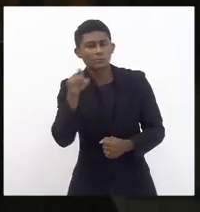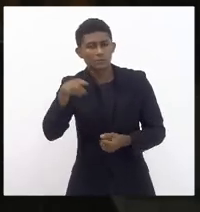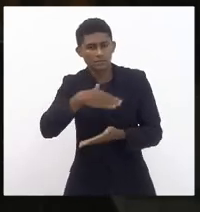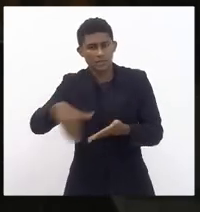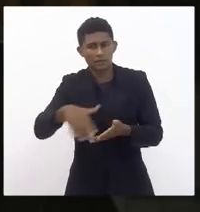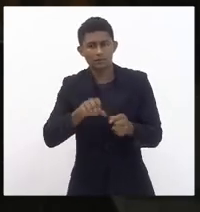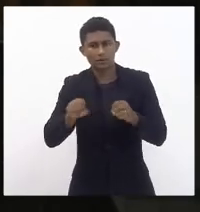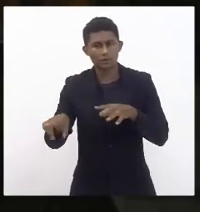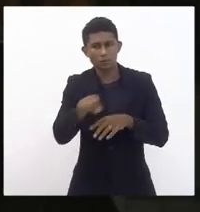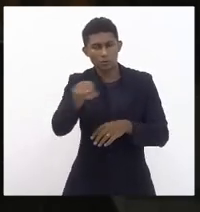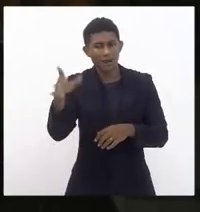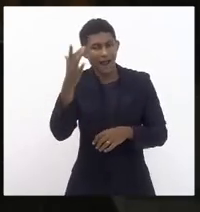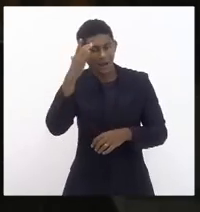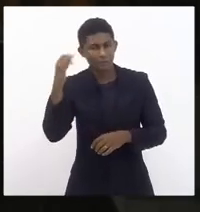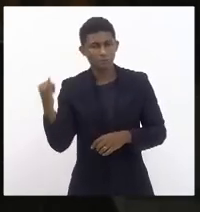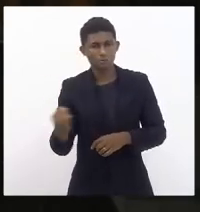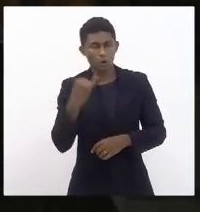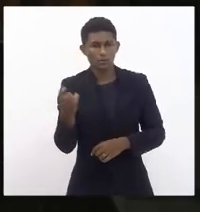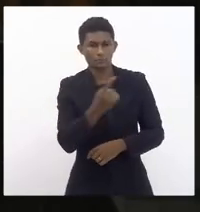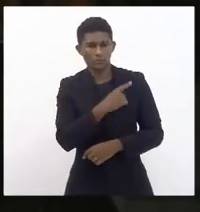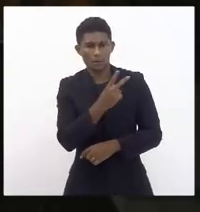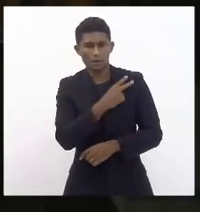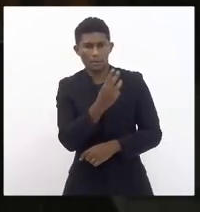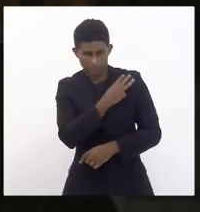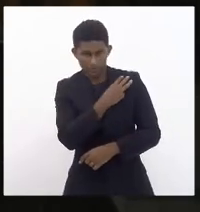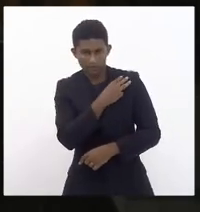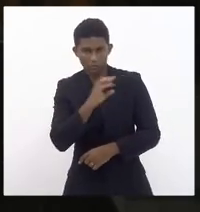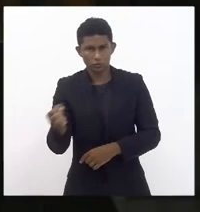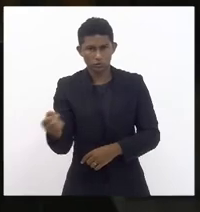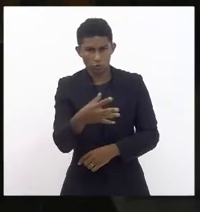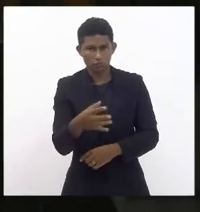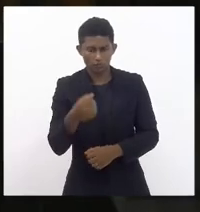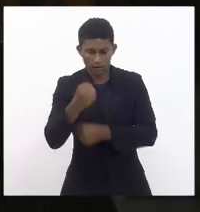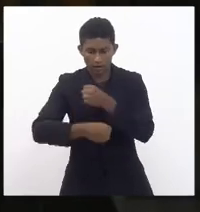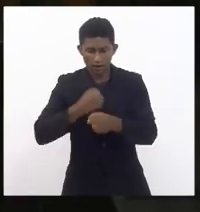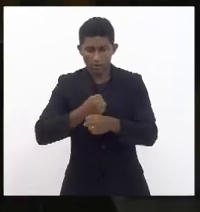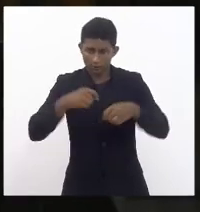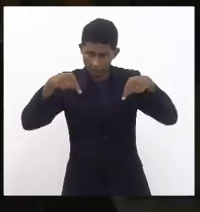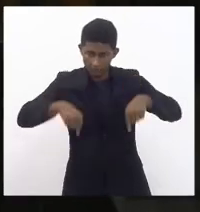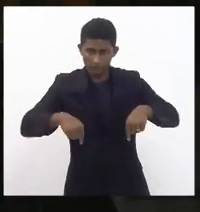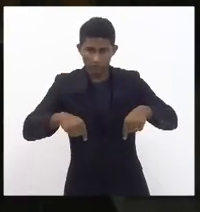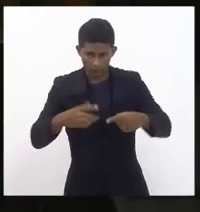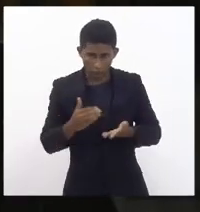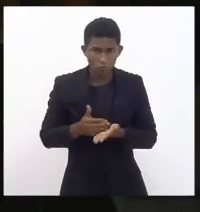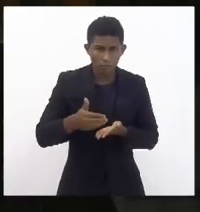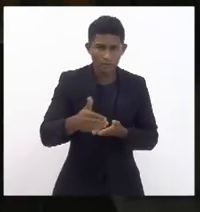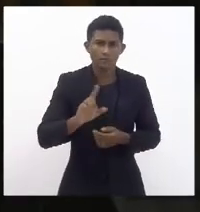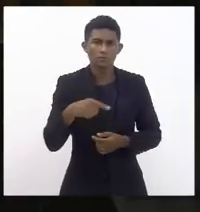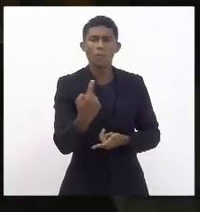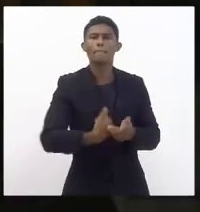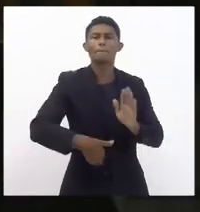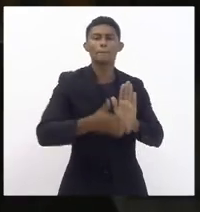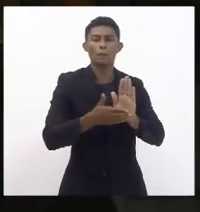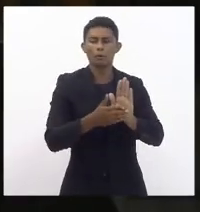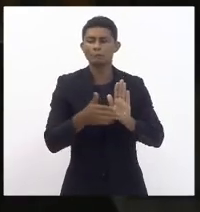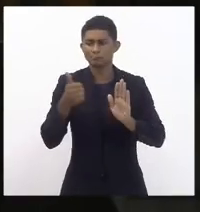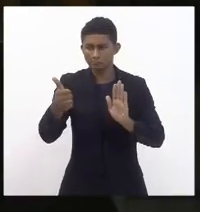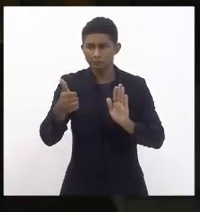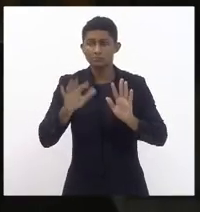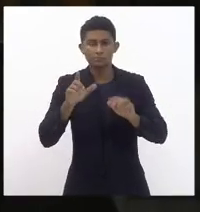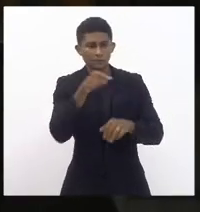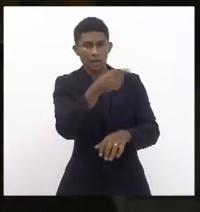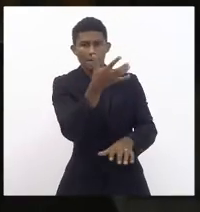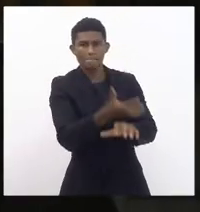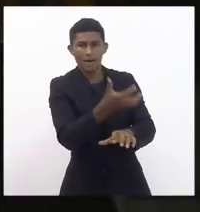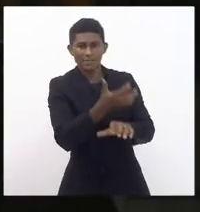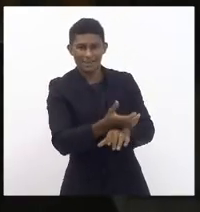iniciar a implementação da reforma no ensino médio esse ano a gente propôs façam isso sem tirar nenhuma disciplina